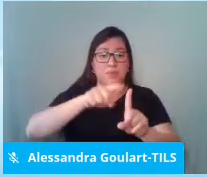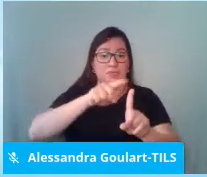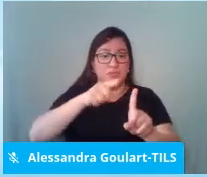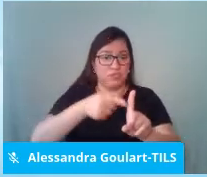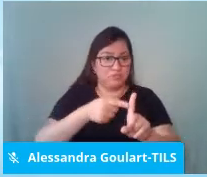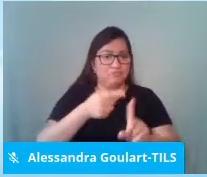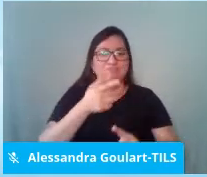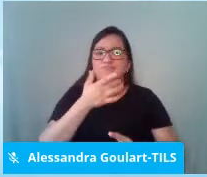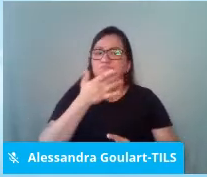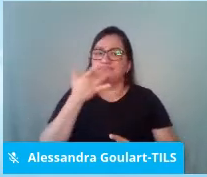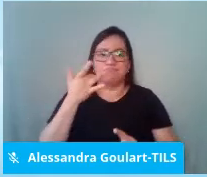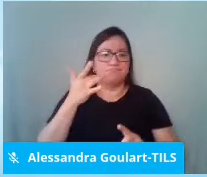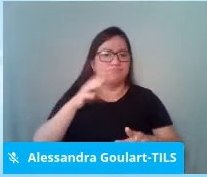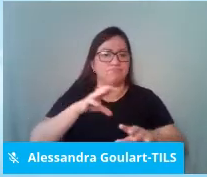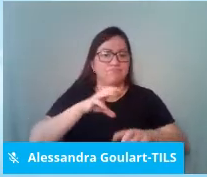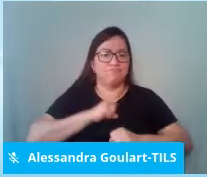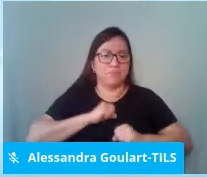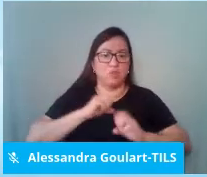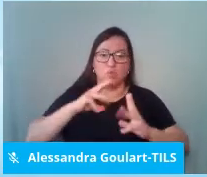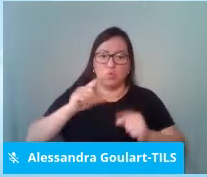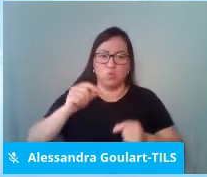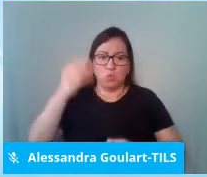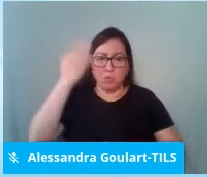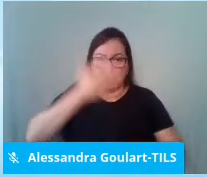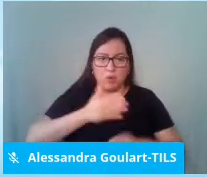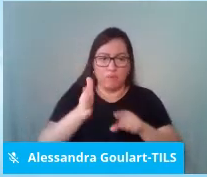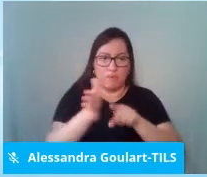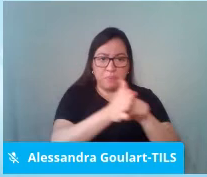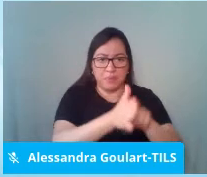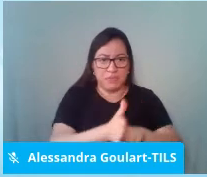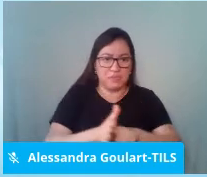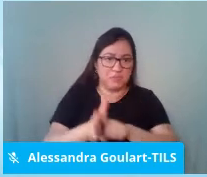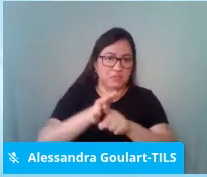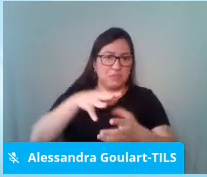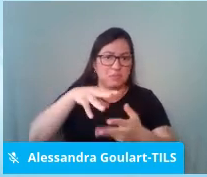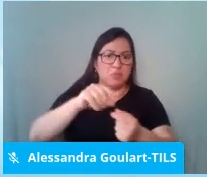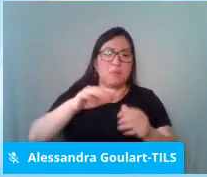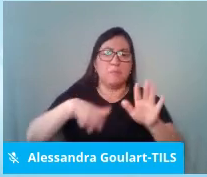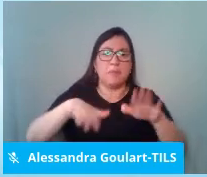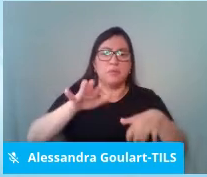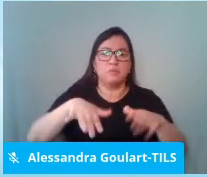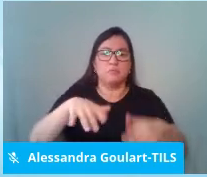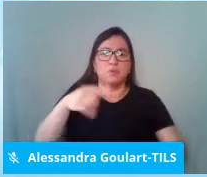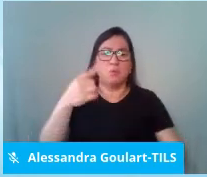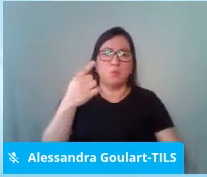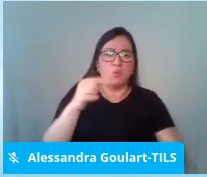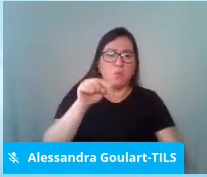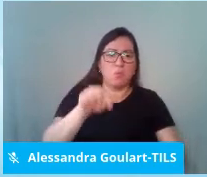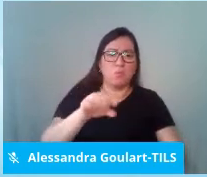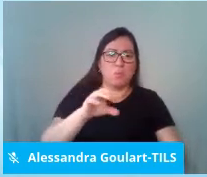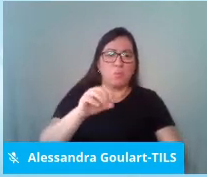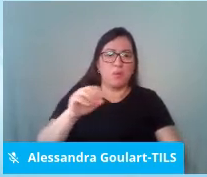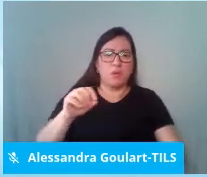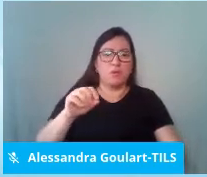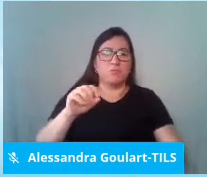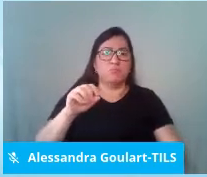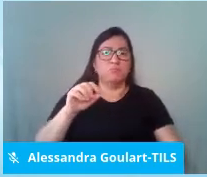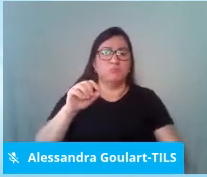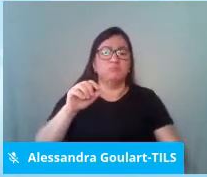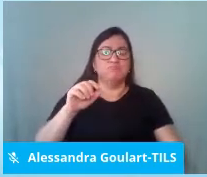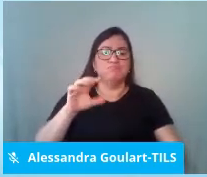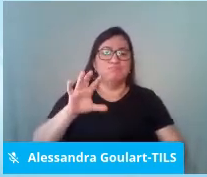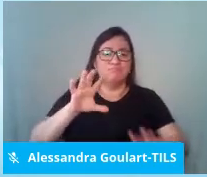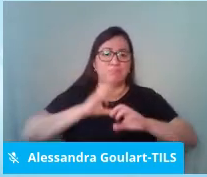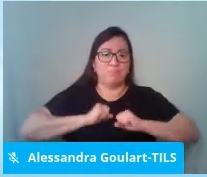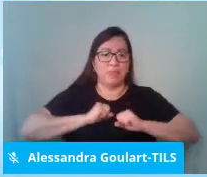redor do mundo todo, né? A estimativa é de que a gente tenha 1 milhão de casos de sífilis em gestantes por ano